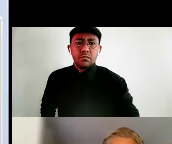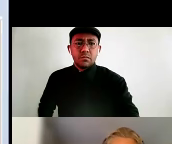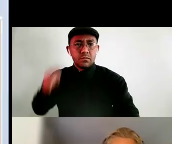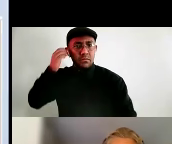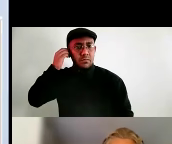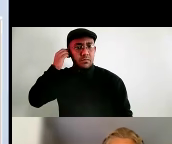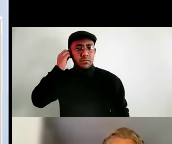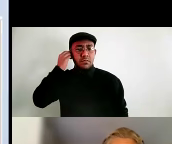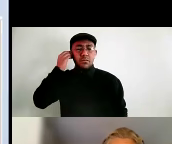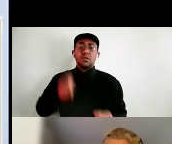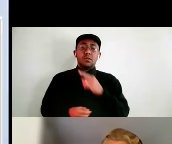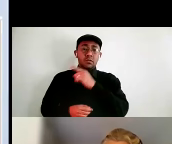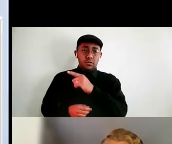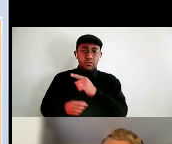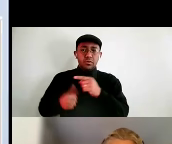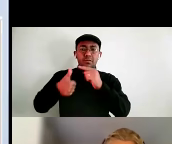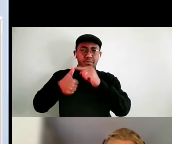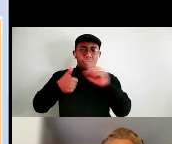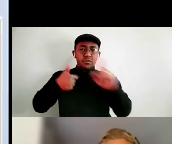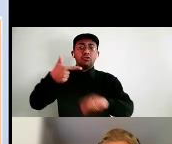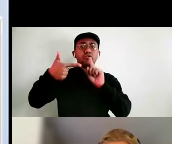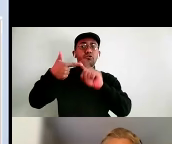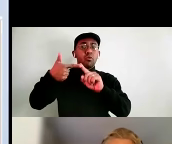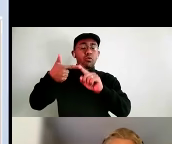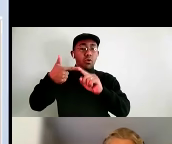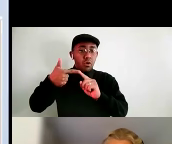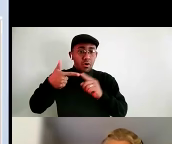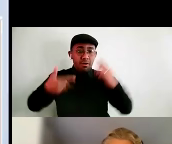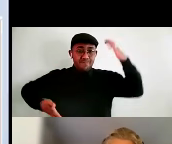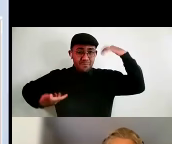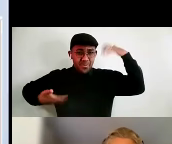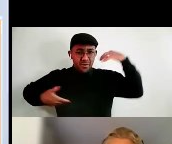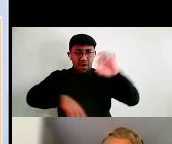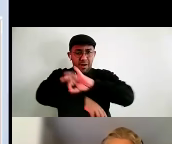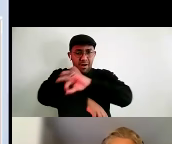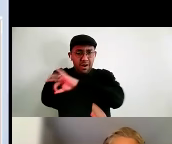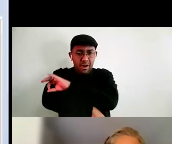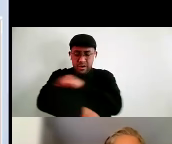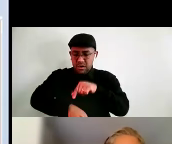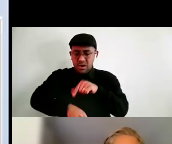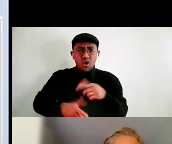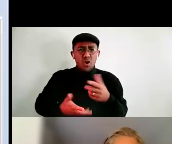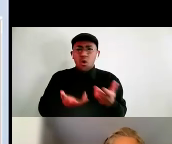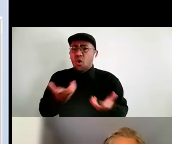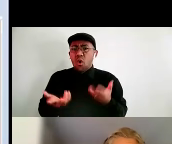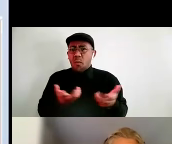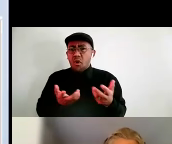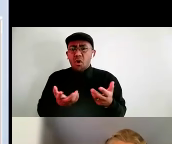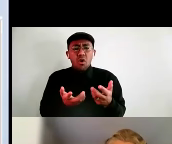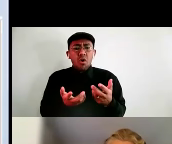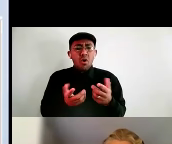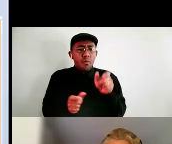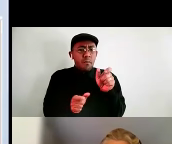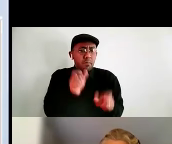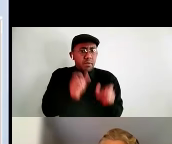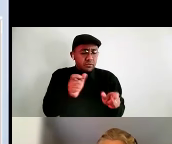que a viríola do macaco está entre as doenças de vigilância de rotina, e se não, seria interessante incluí-las dentro